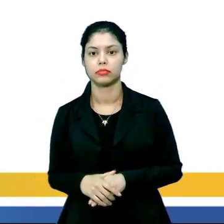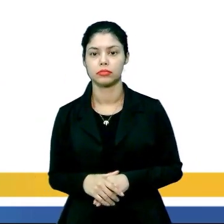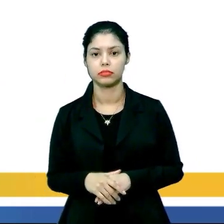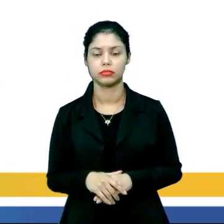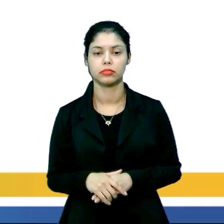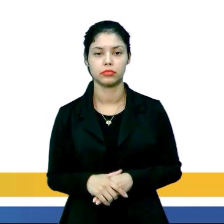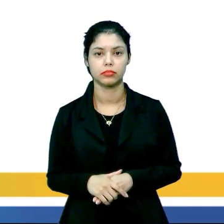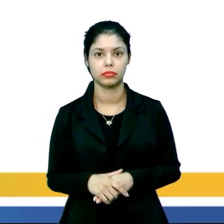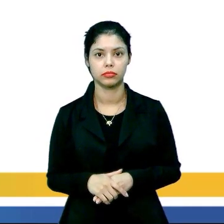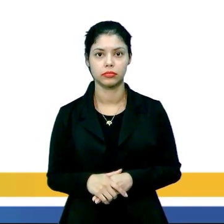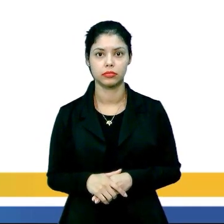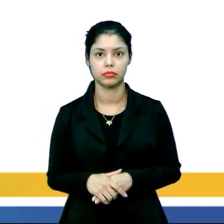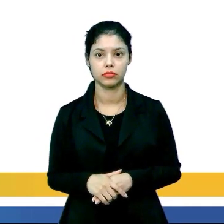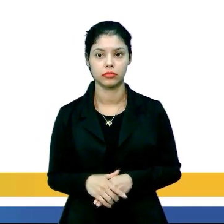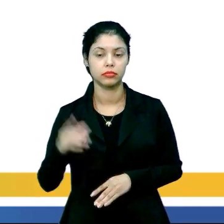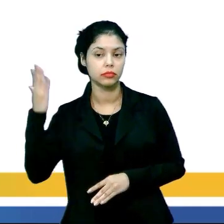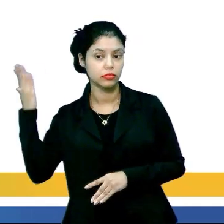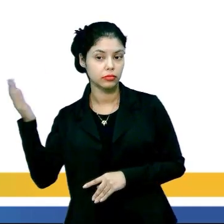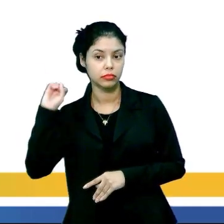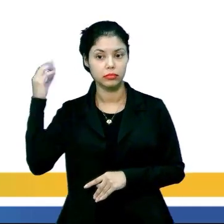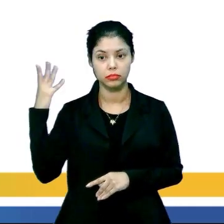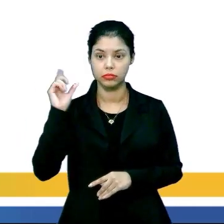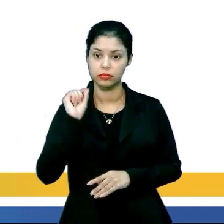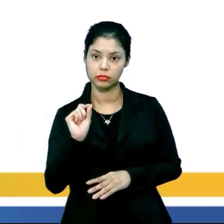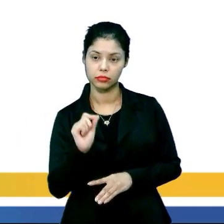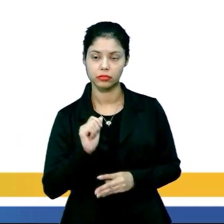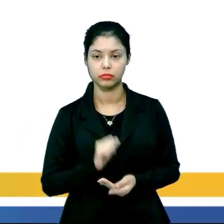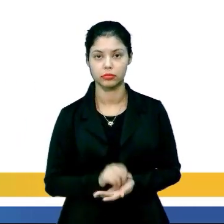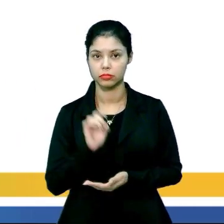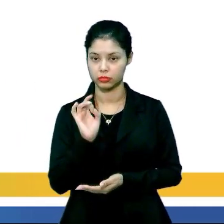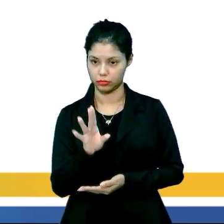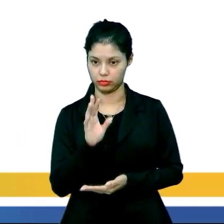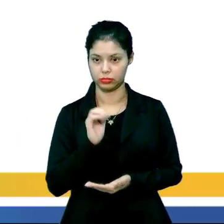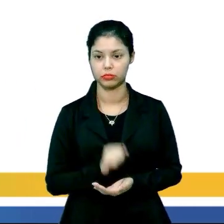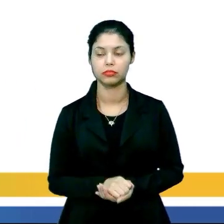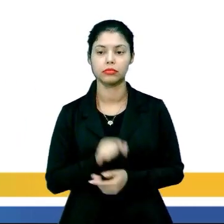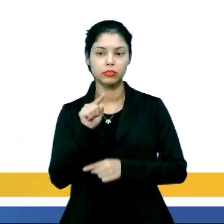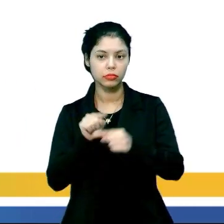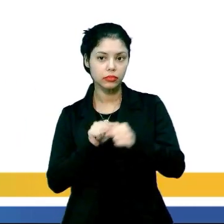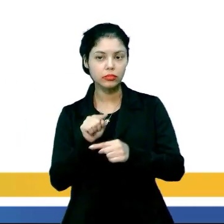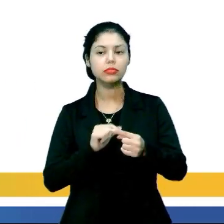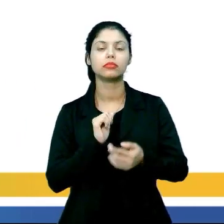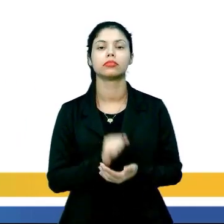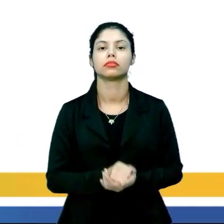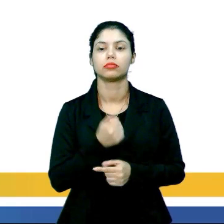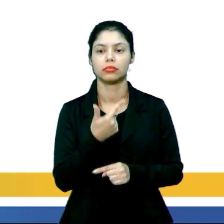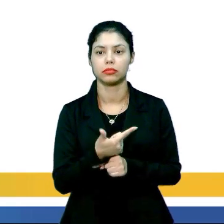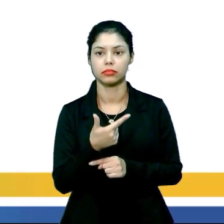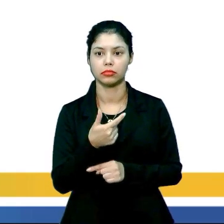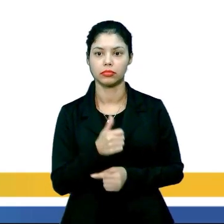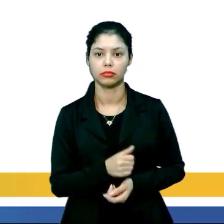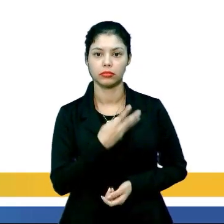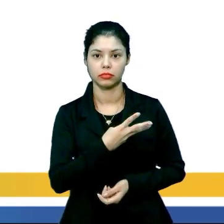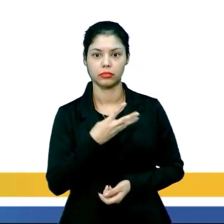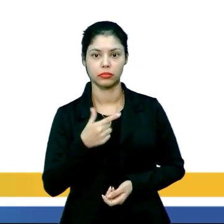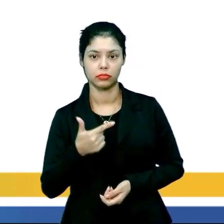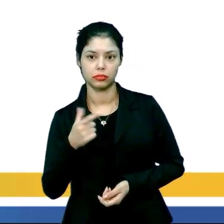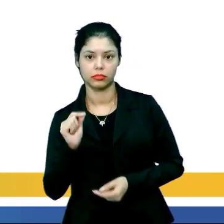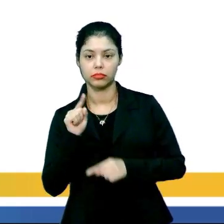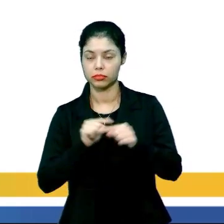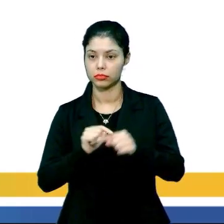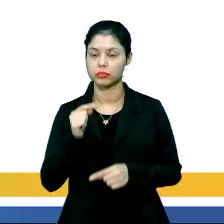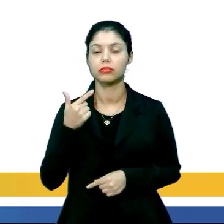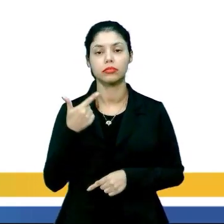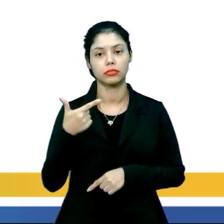vezes 1. Nesse caso, é só dividir o 420